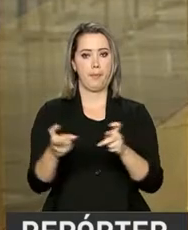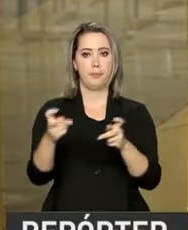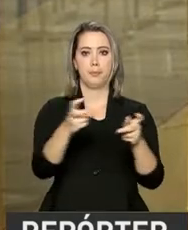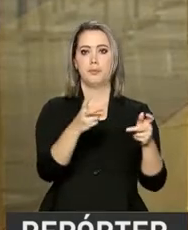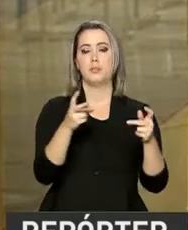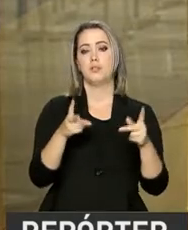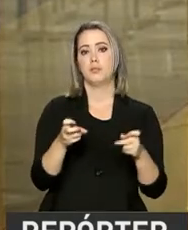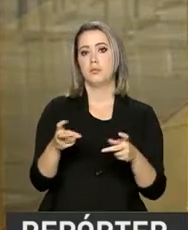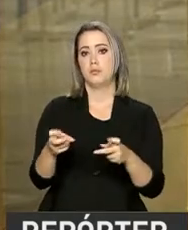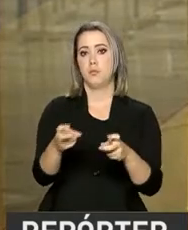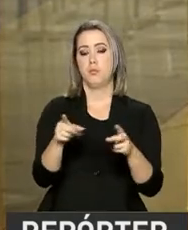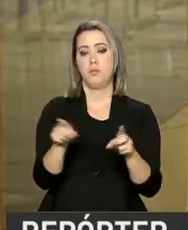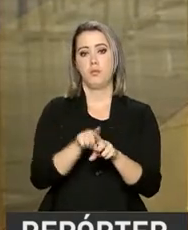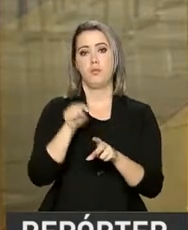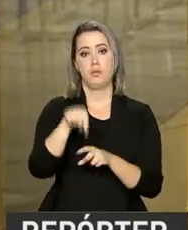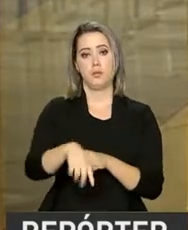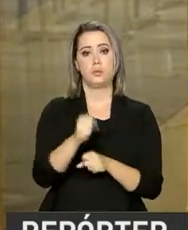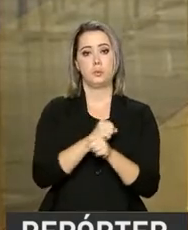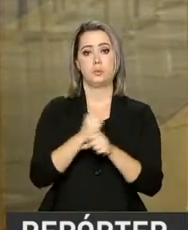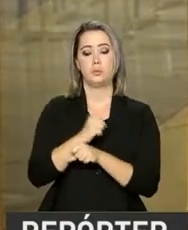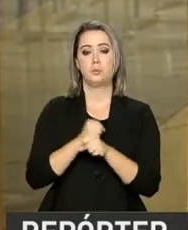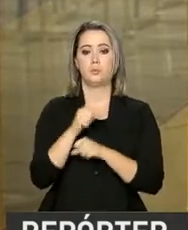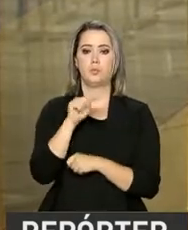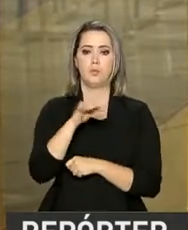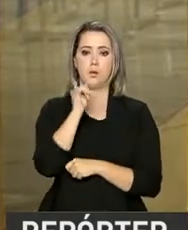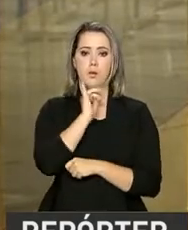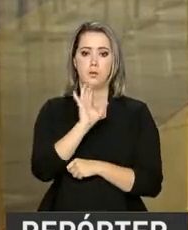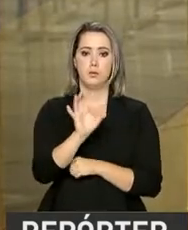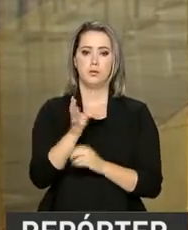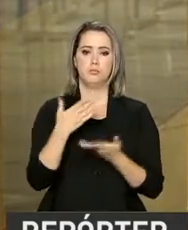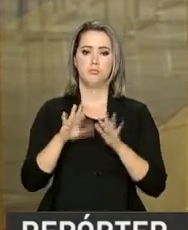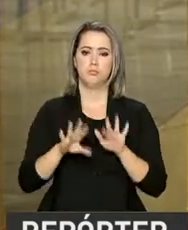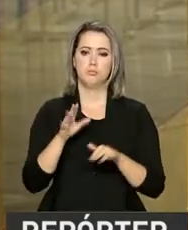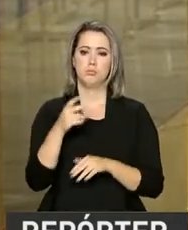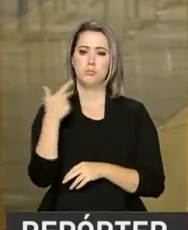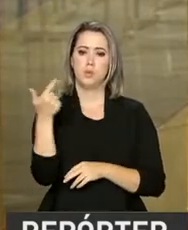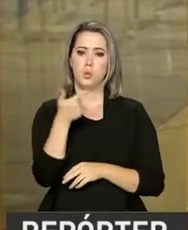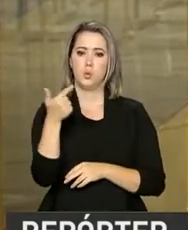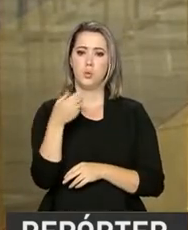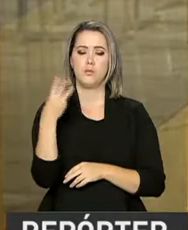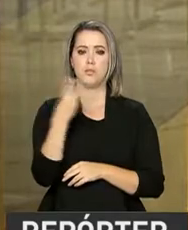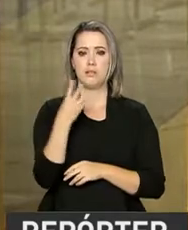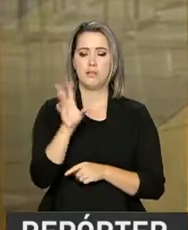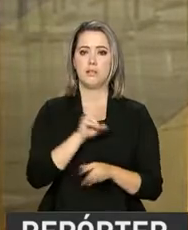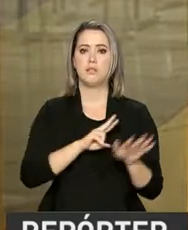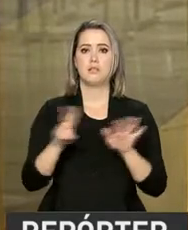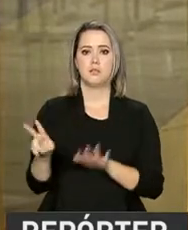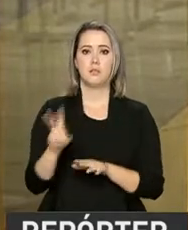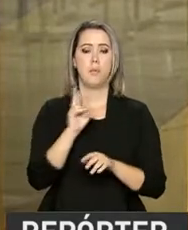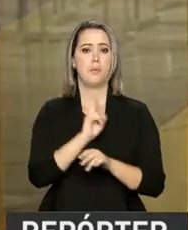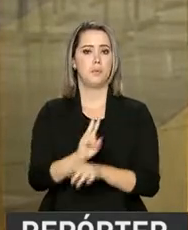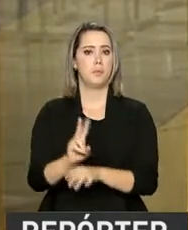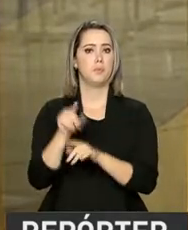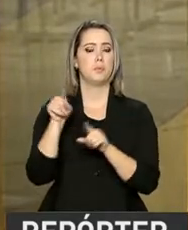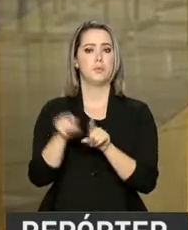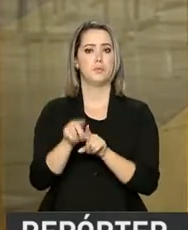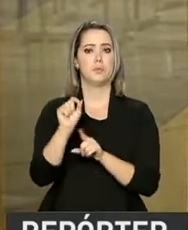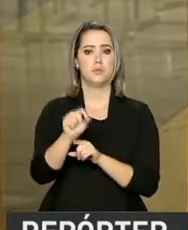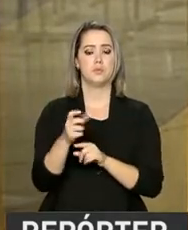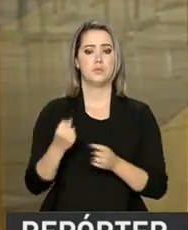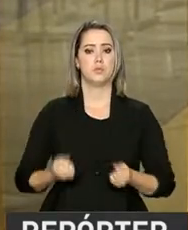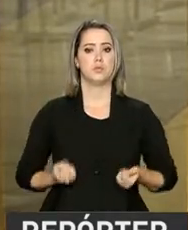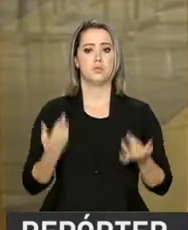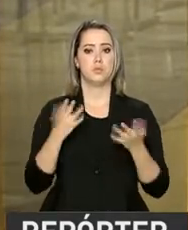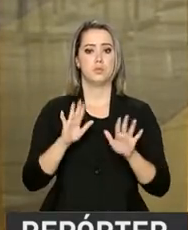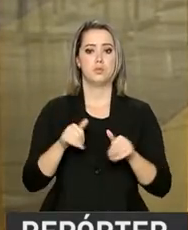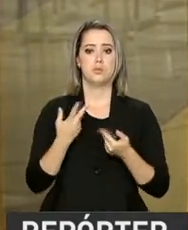mundial da saúde pra este ano como o organismo leva em média de duas a três semanas prata pra produzir anticorpos e